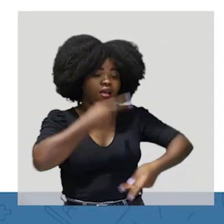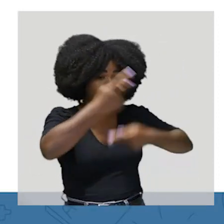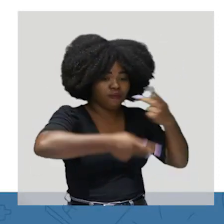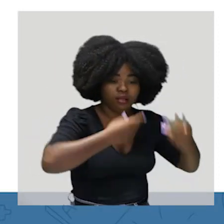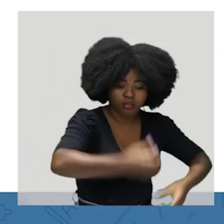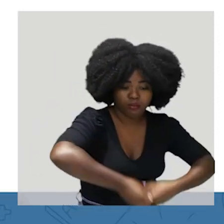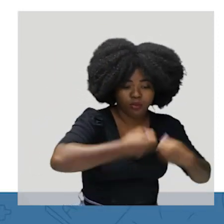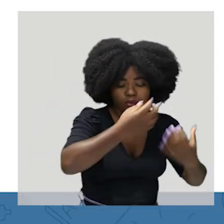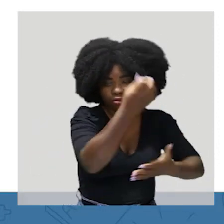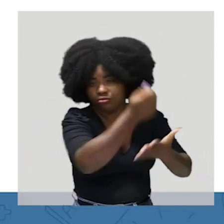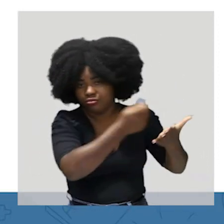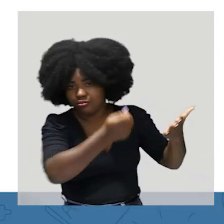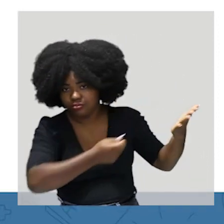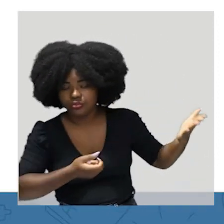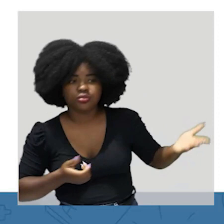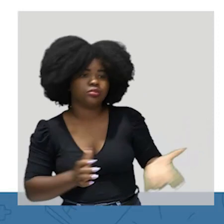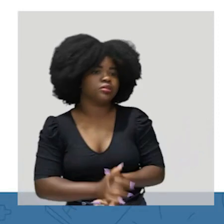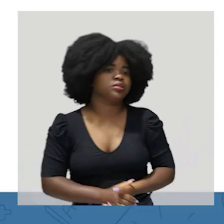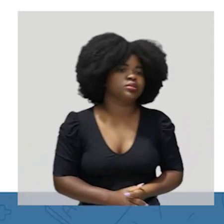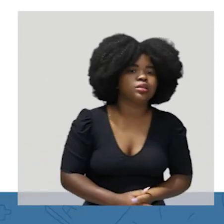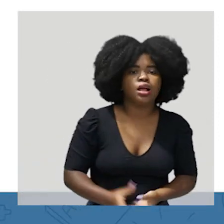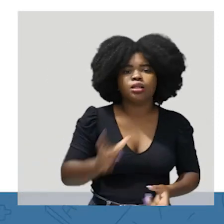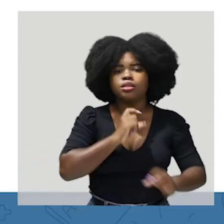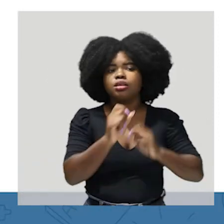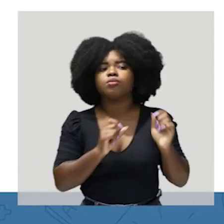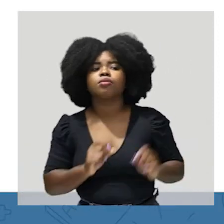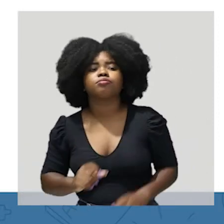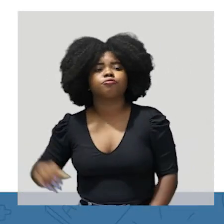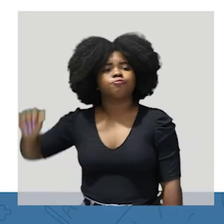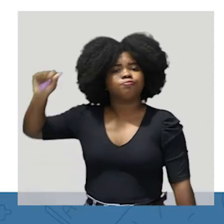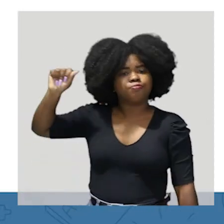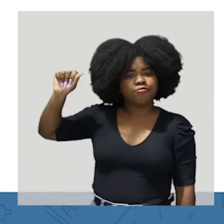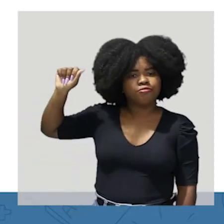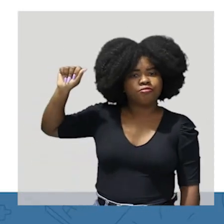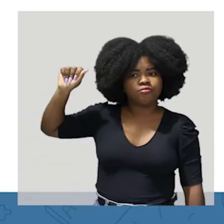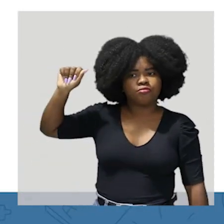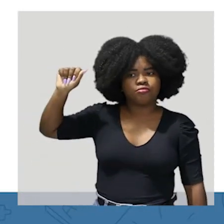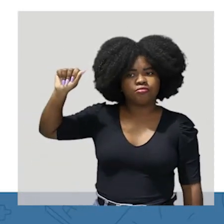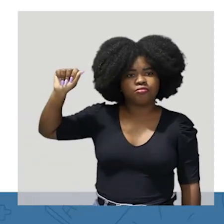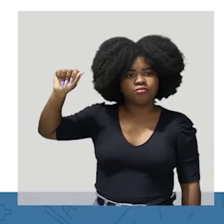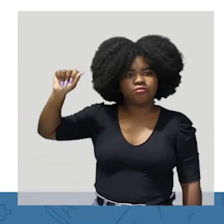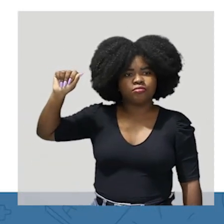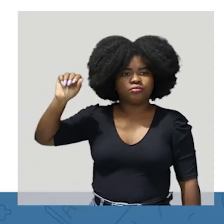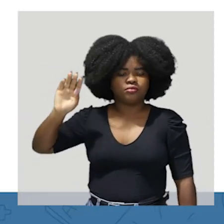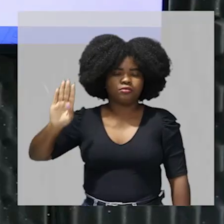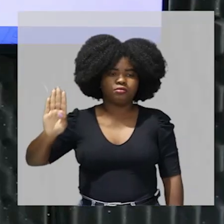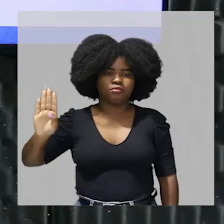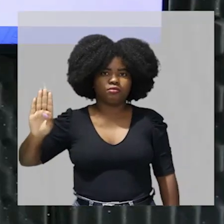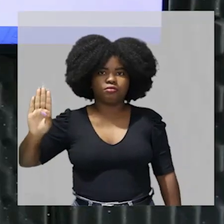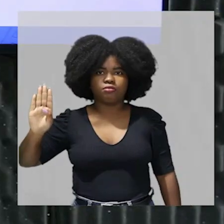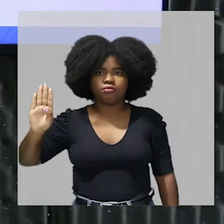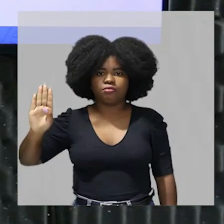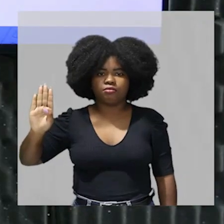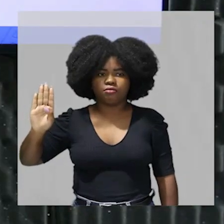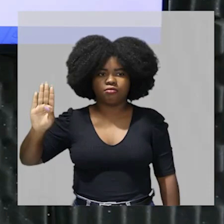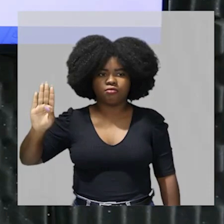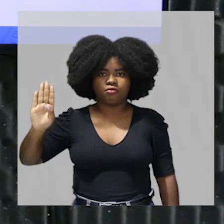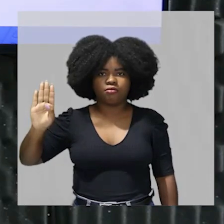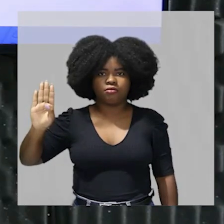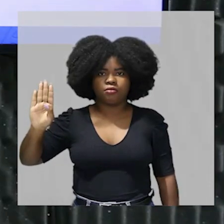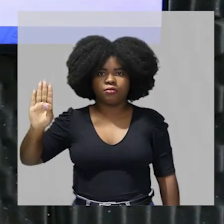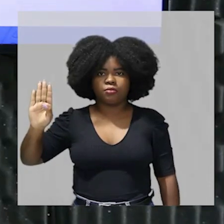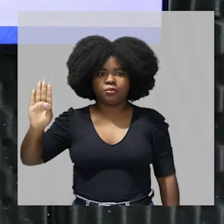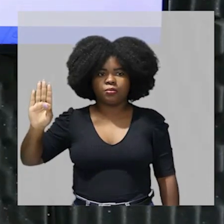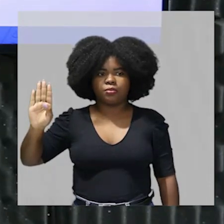aquelas coisas lá é plenamente Busca da Verdade e na complexidade dos acontecimentos é simultaneamente um conjunto da